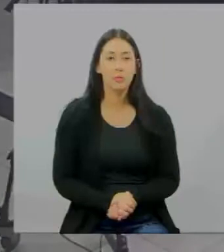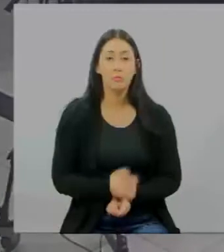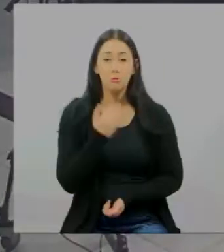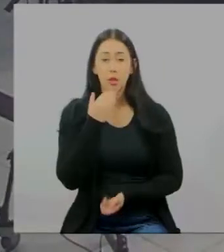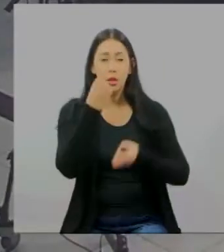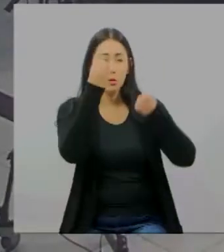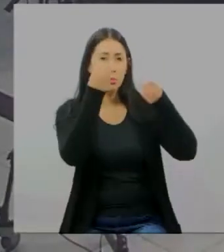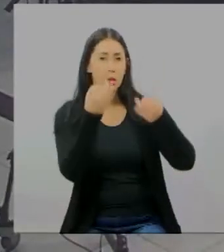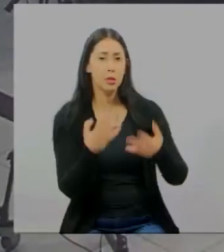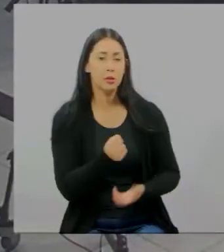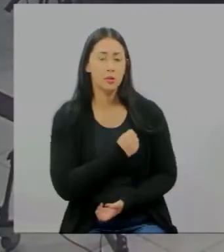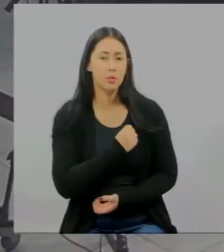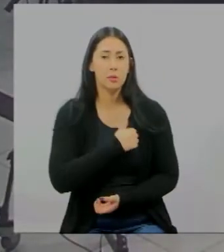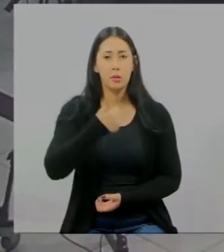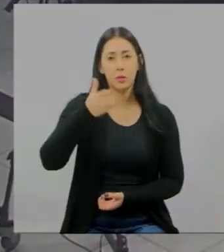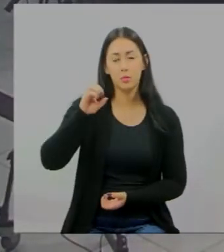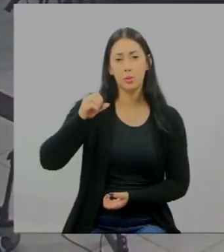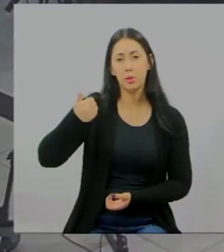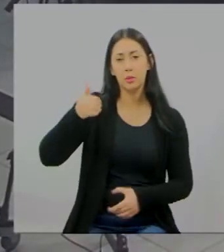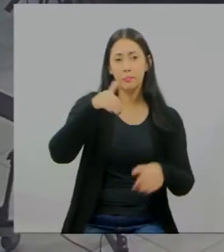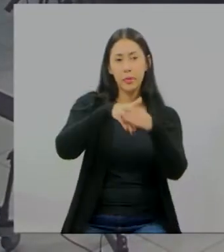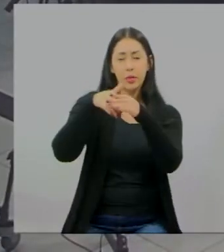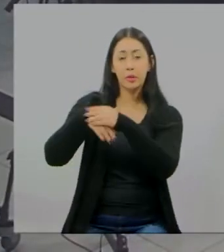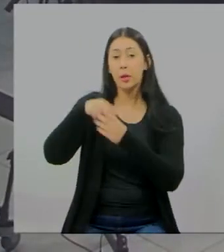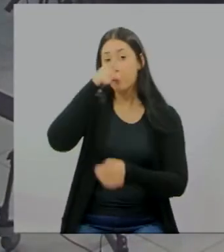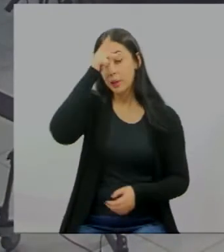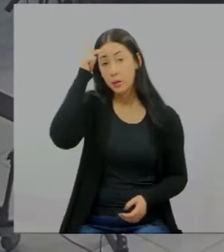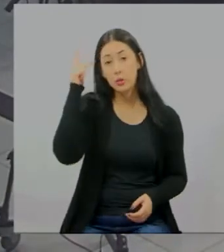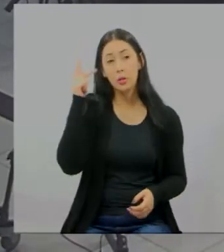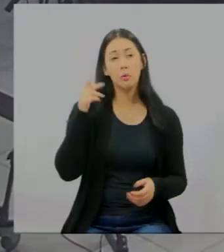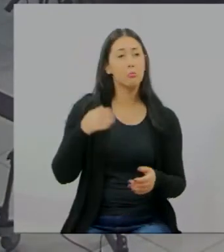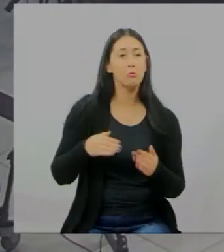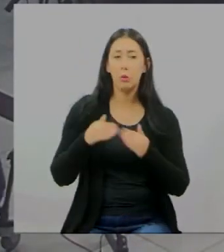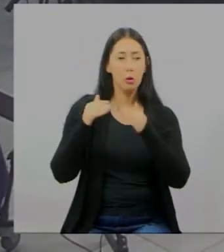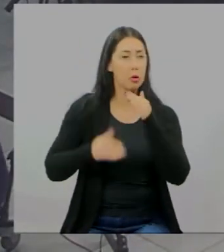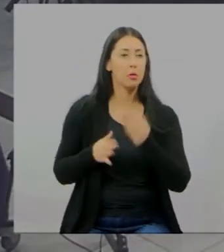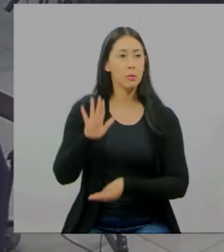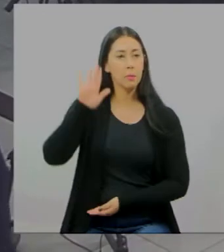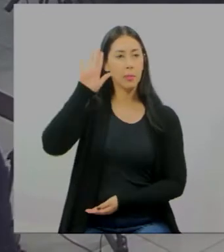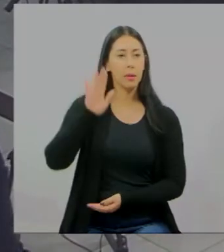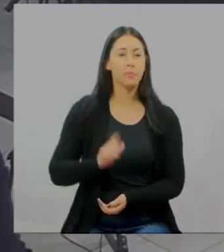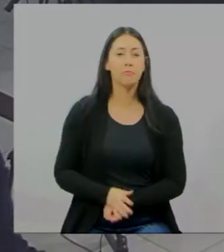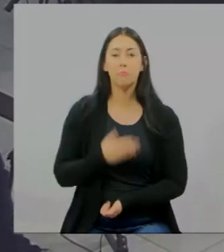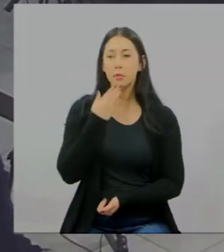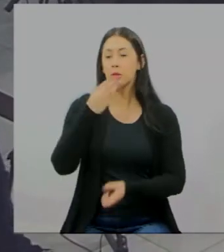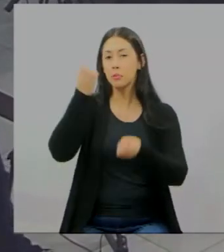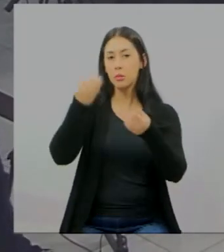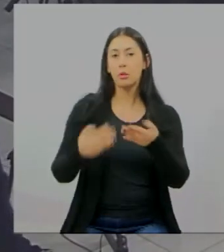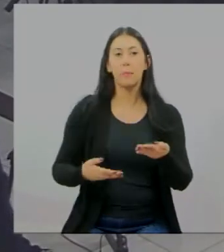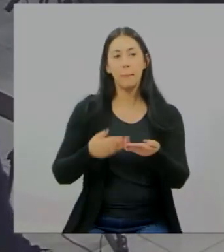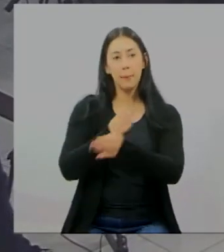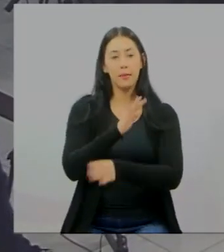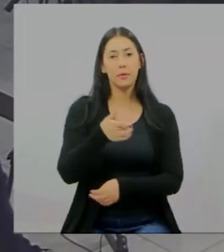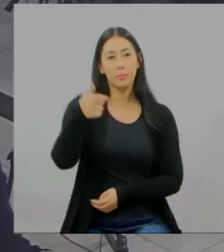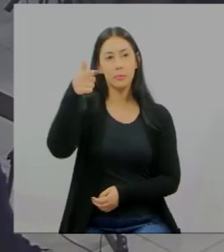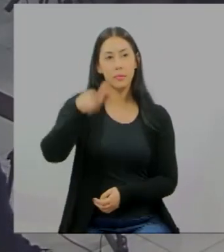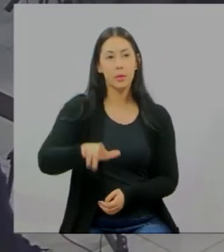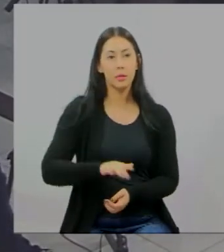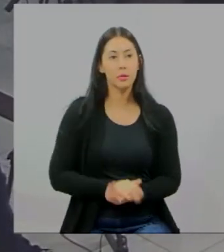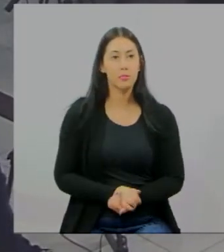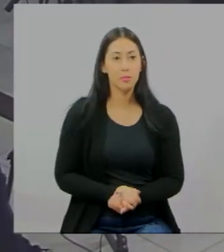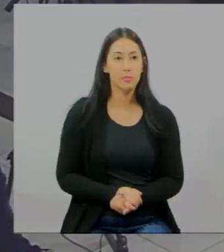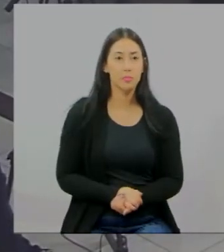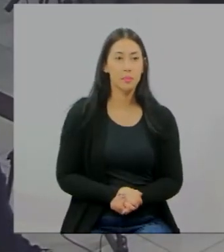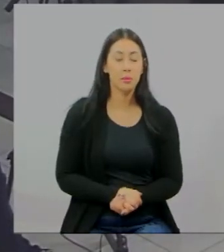Pedido de informações número 101 em votação. Os vereadores contrários se manifestam levantando o braço. Pedido de informações aprovado. Próximo pedido de